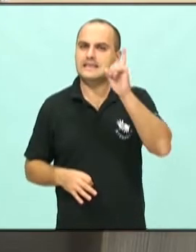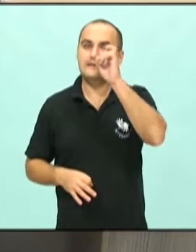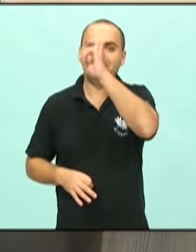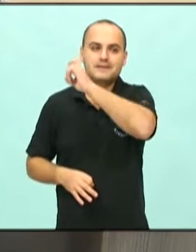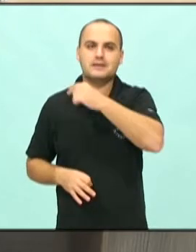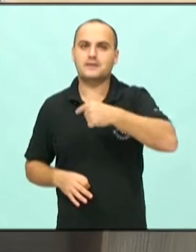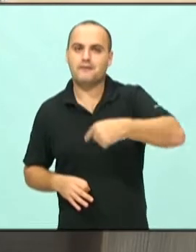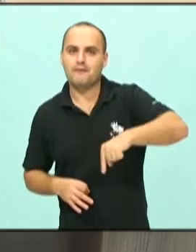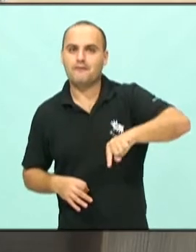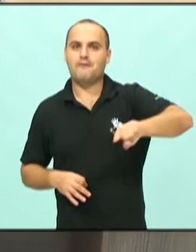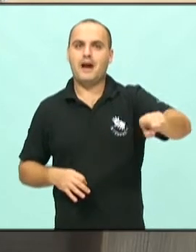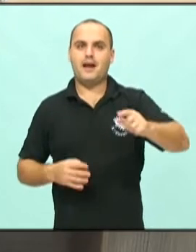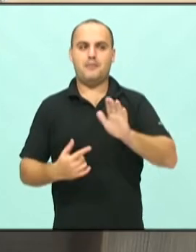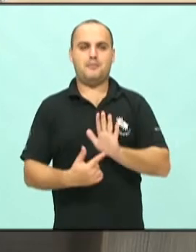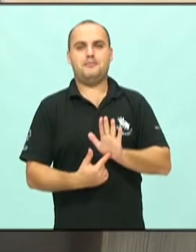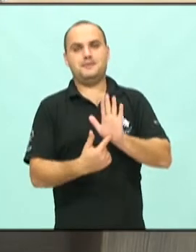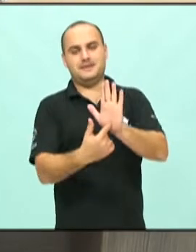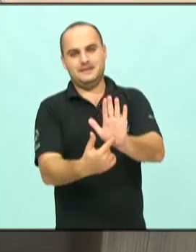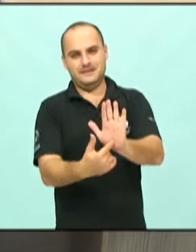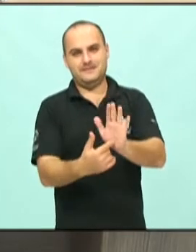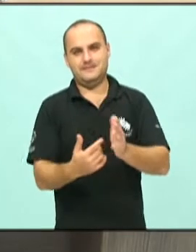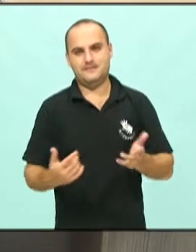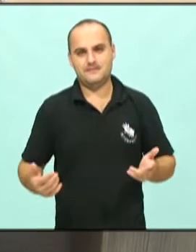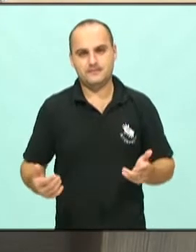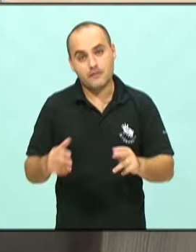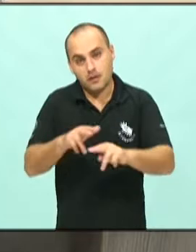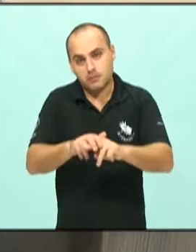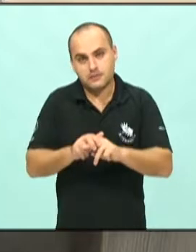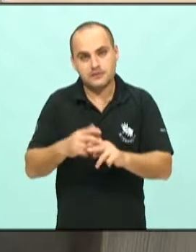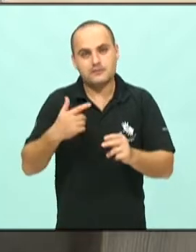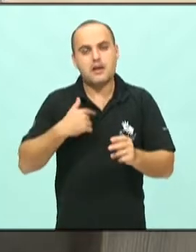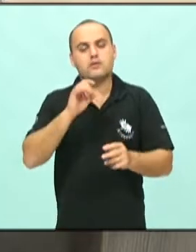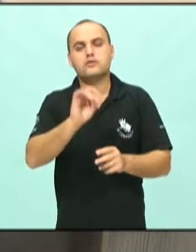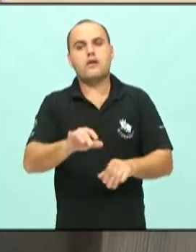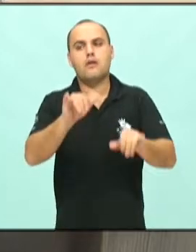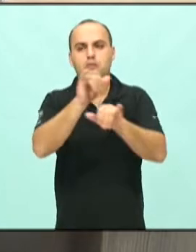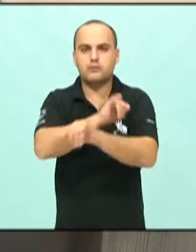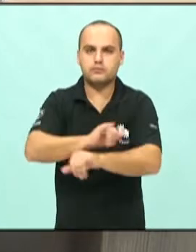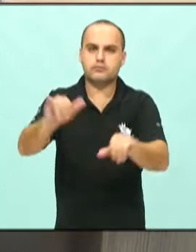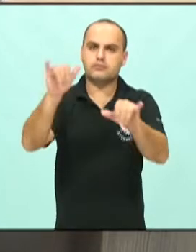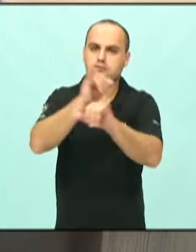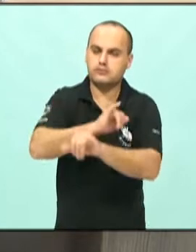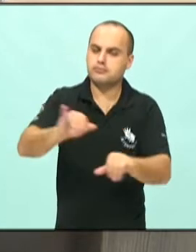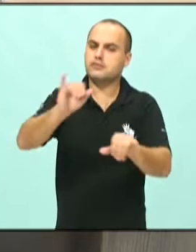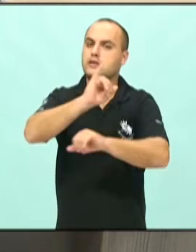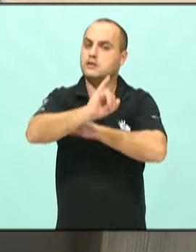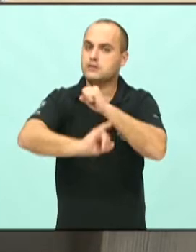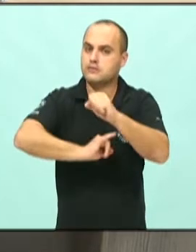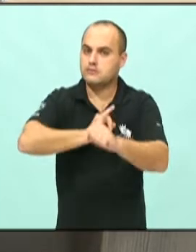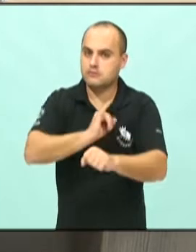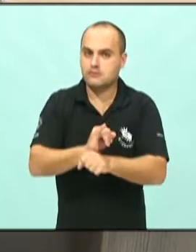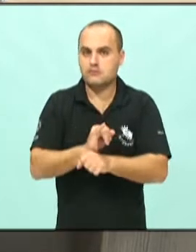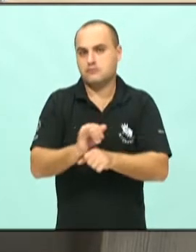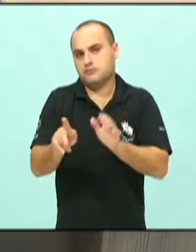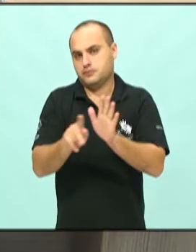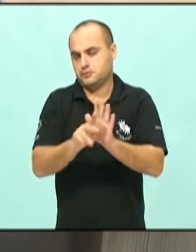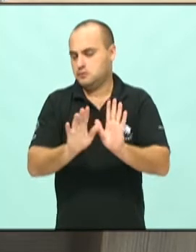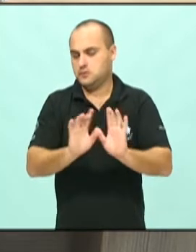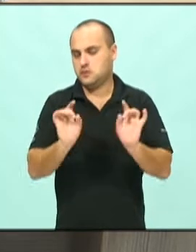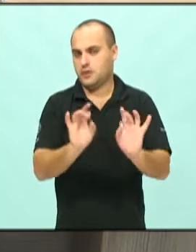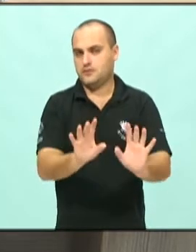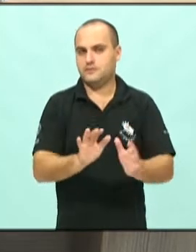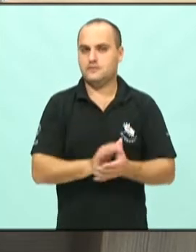o palco, né? Então estou, por enquanto, só no âmbito da divulgação online, fazendo a divulgação através da